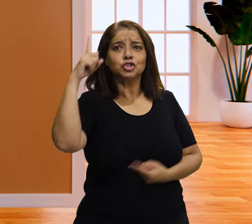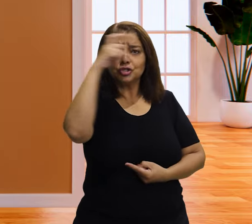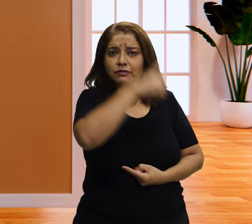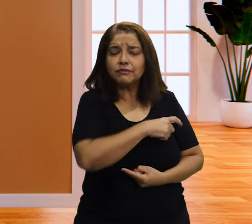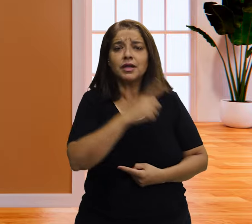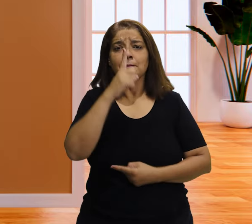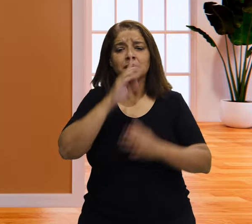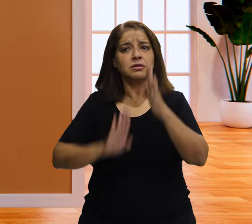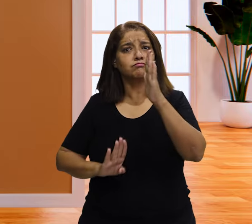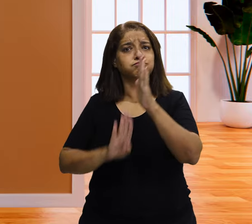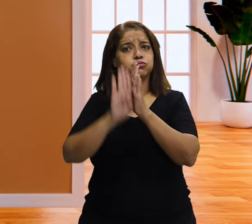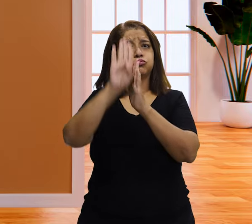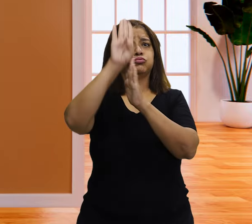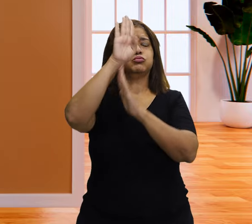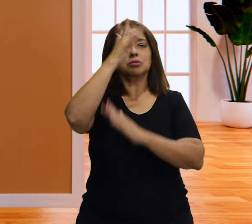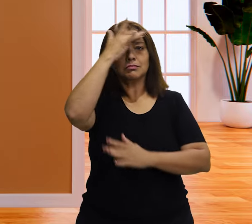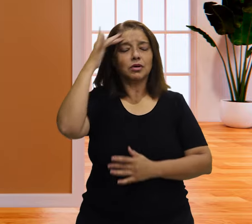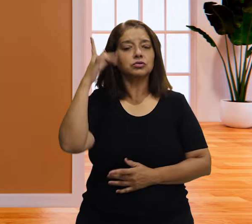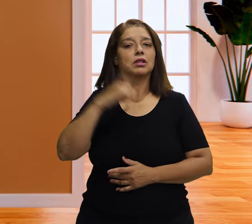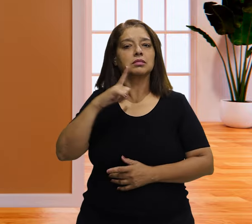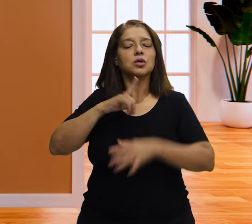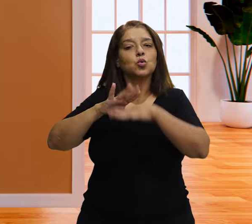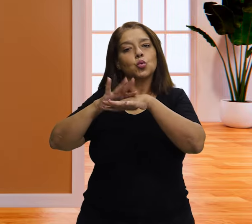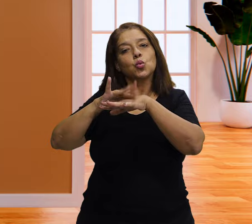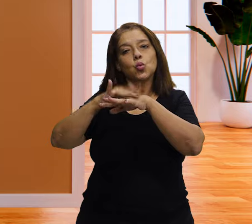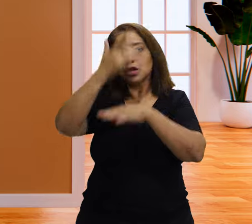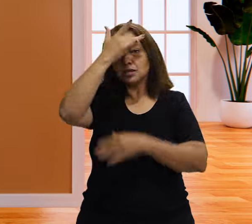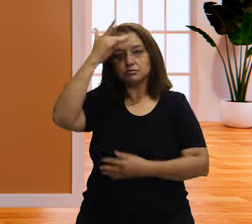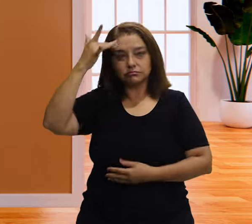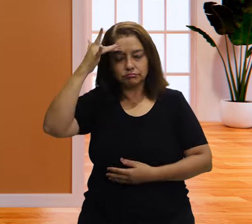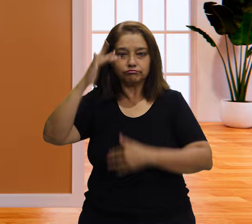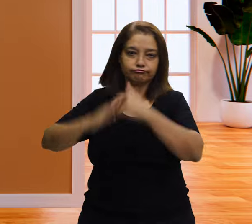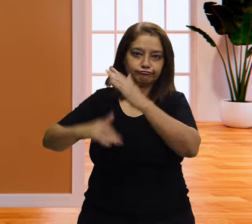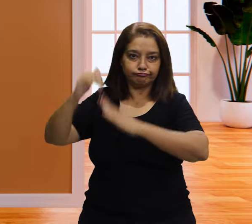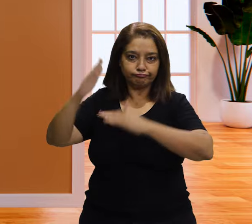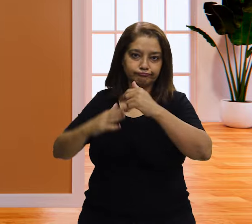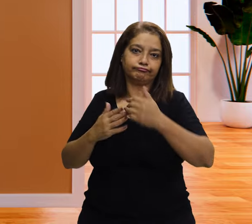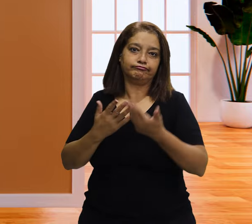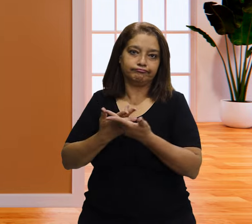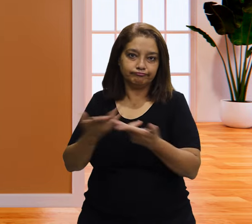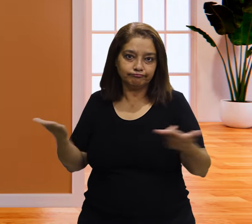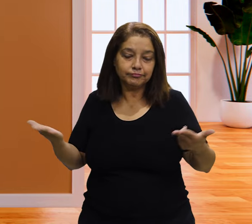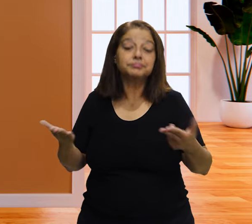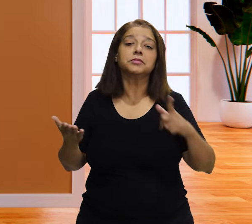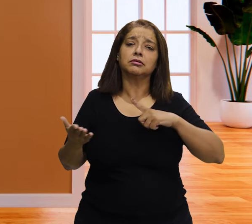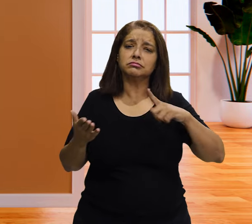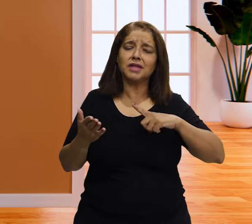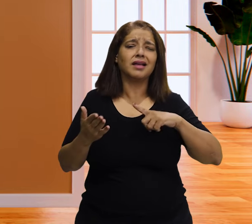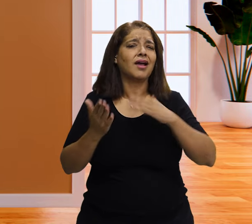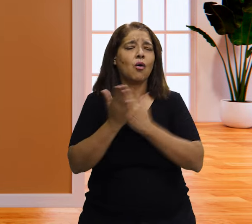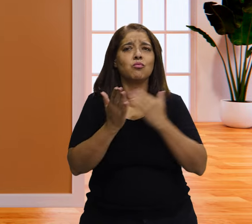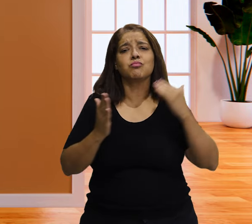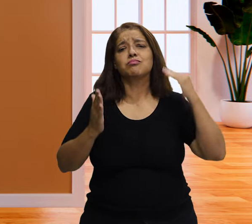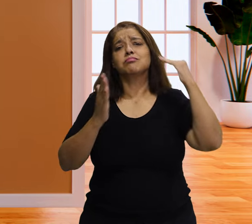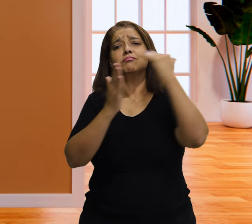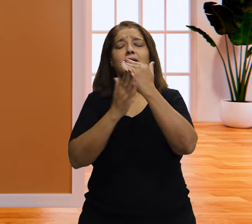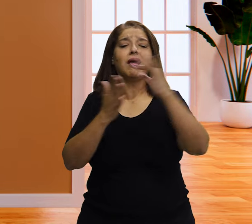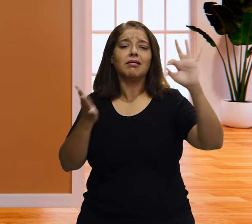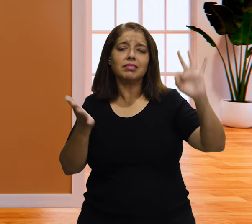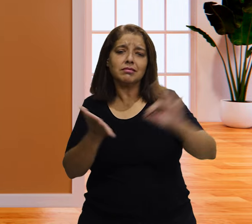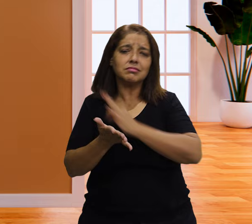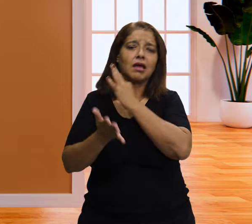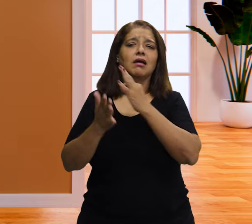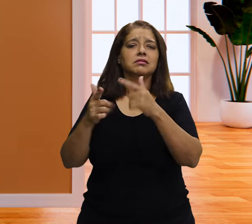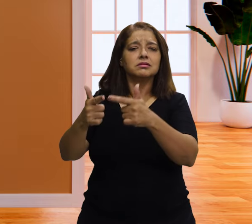adoecimento entre os profissionais, o que se confirma pelo grande número de atestados médicos, licenças e